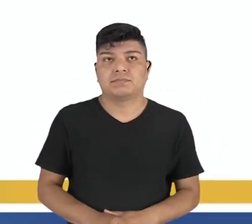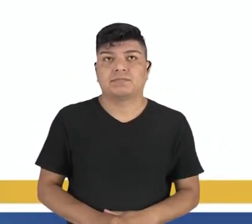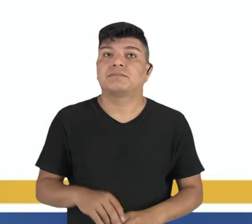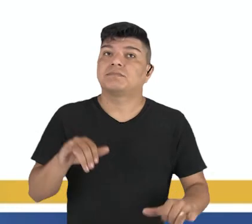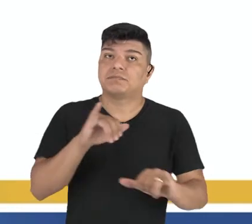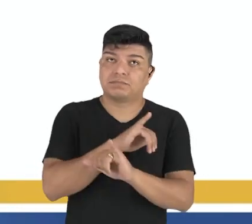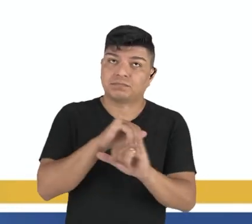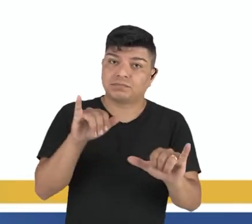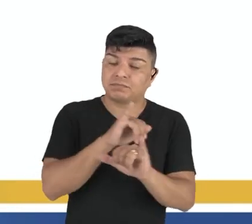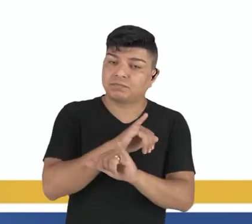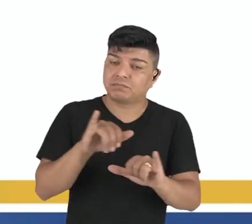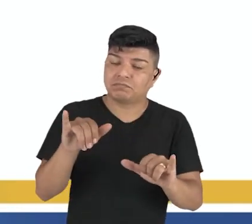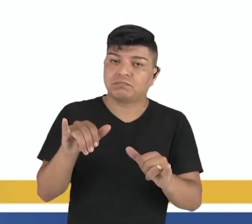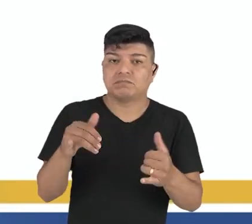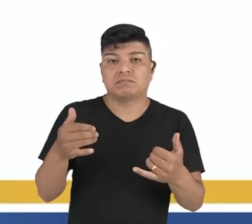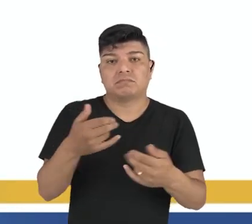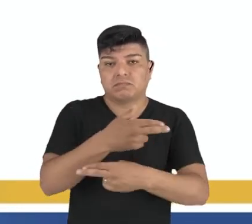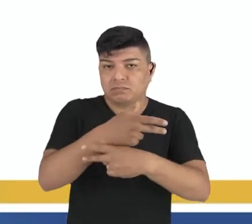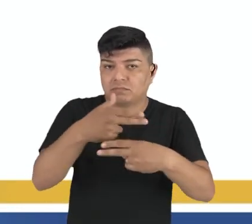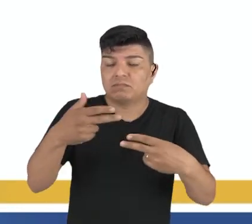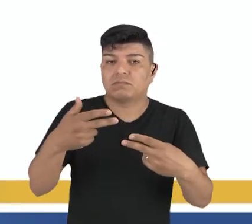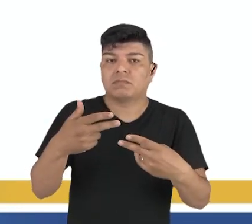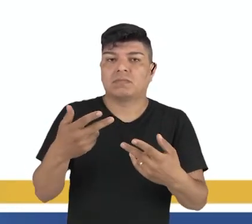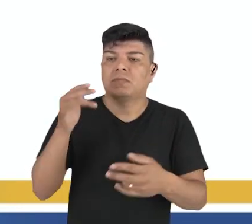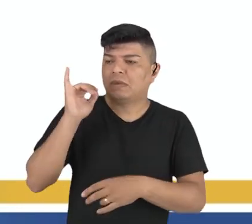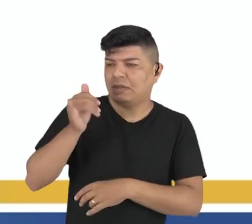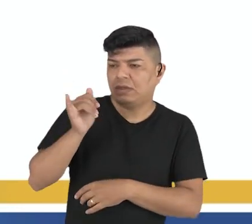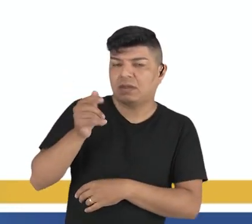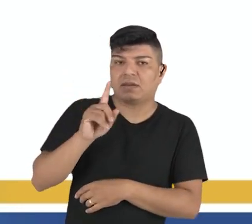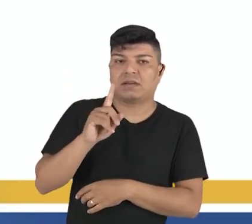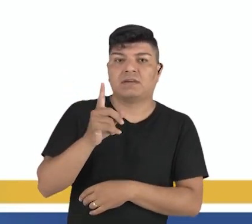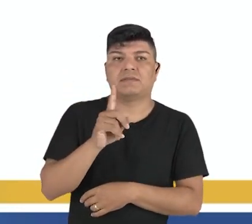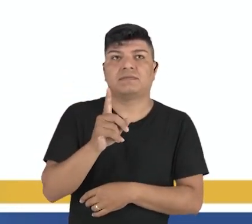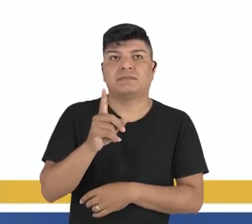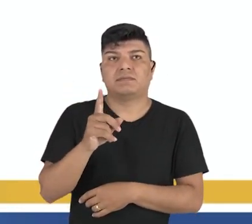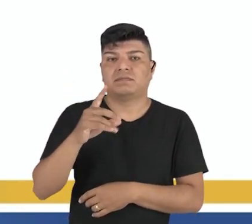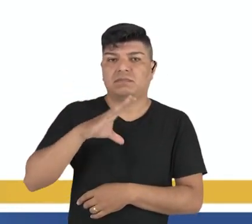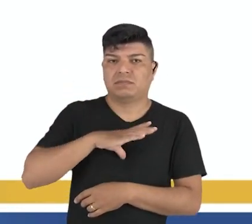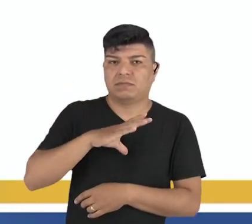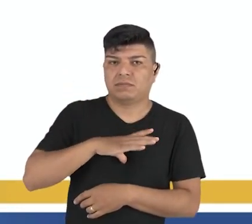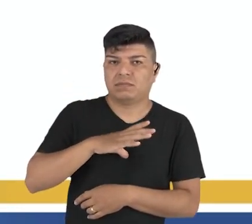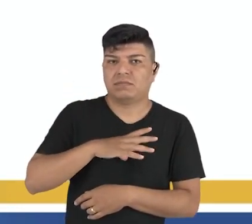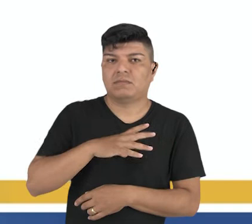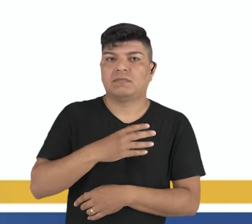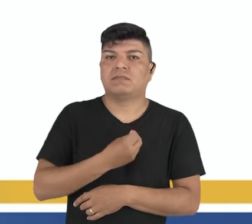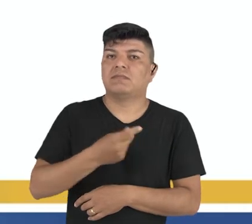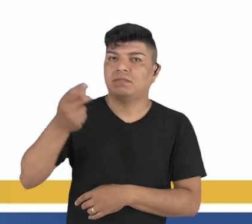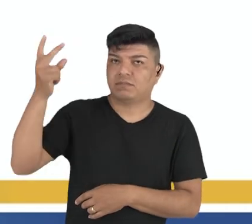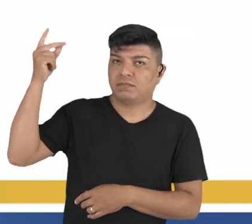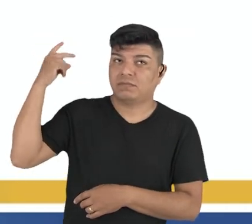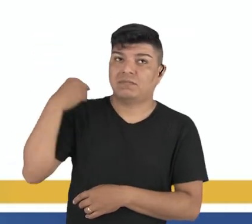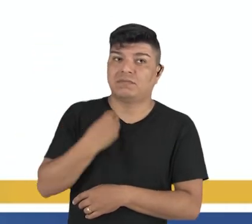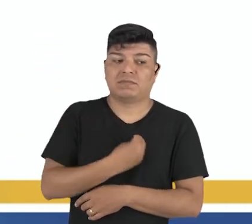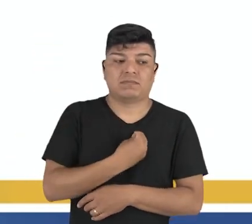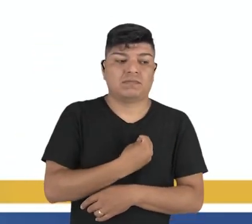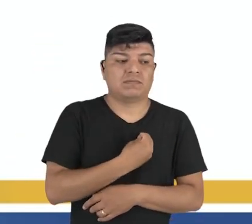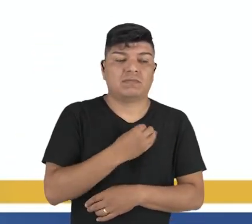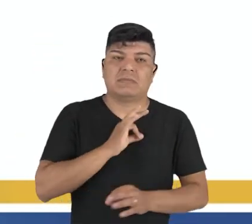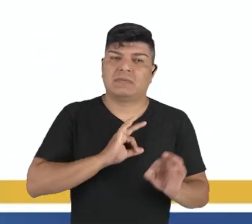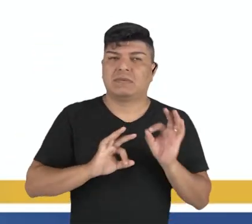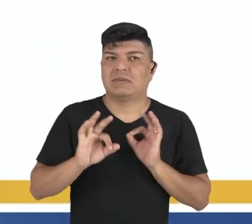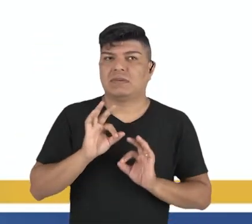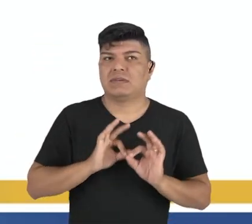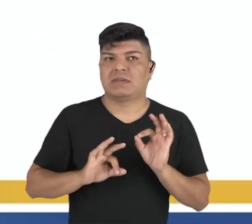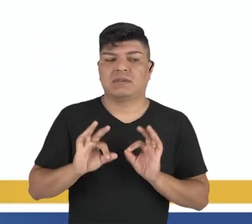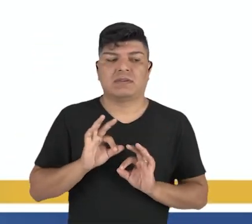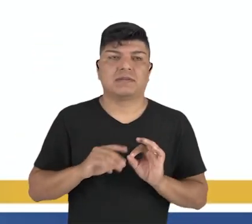sobre algo. Ele não está narrando. Era uma vez, uma cidadezinha, vivia uma onça. Não. Ele está anunciando? Também